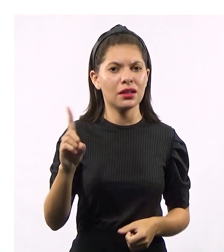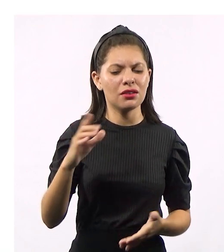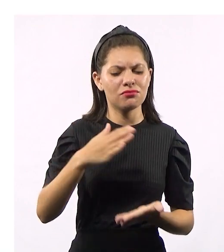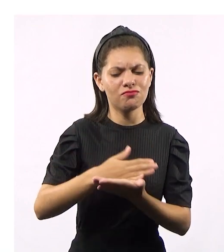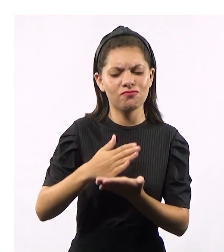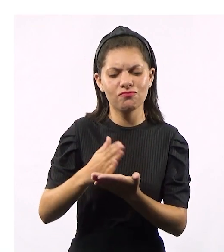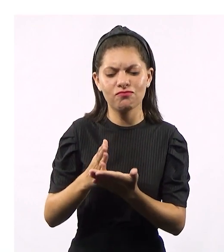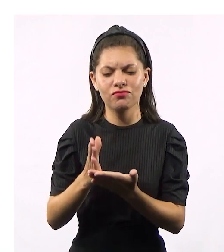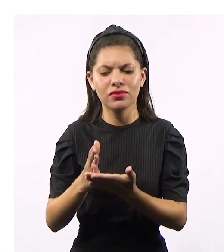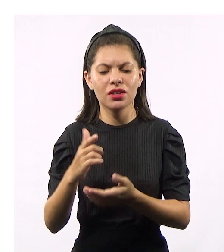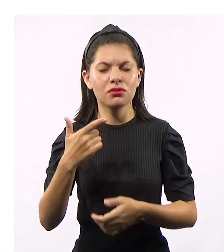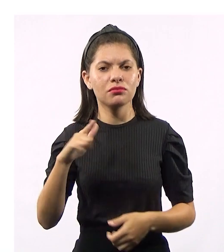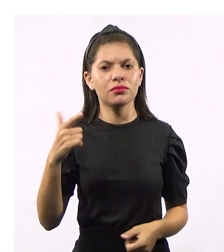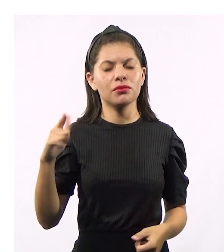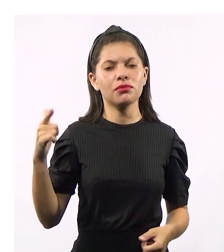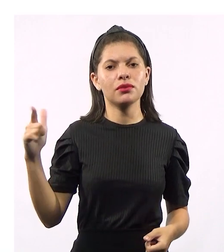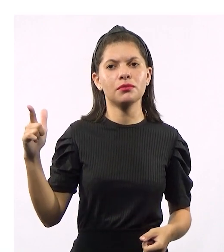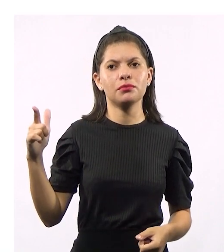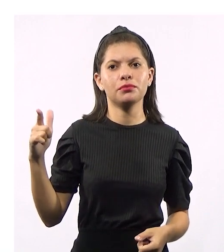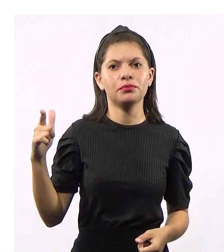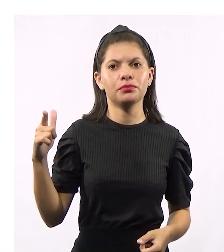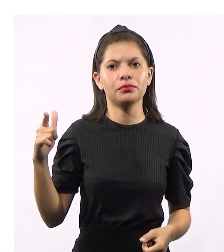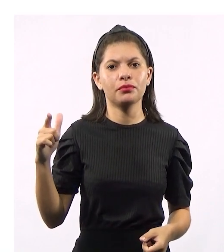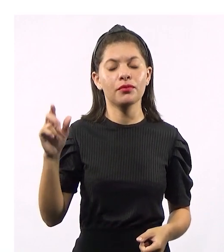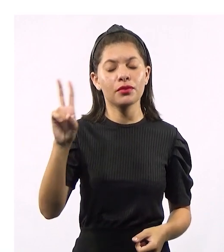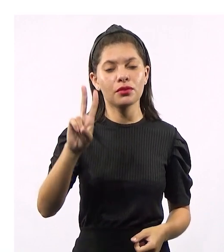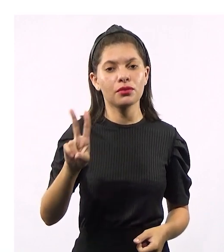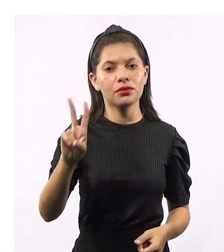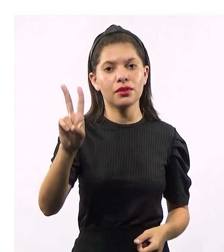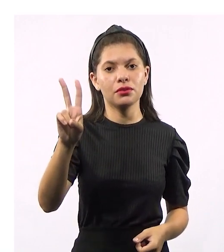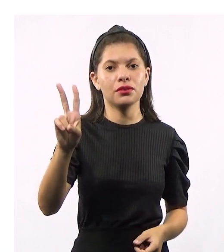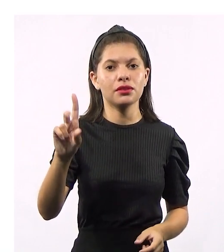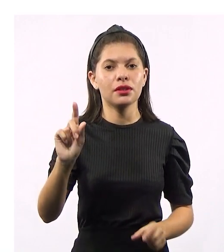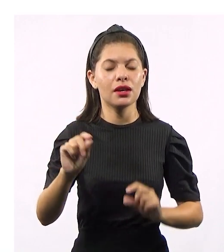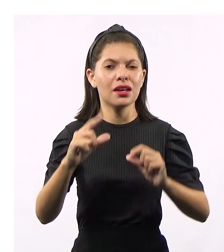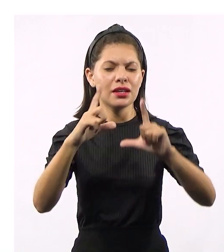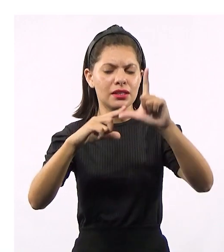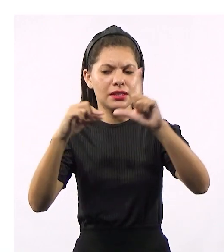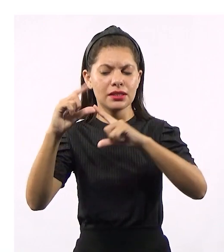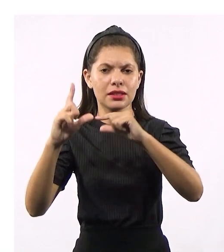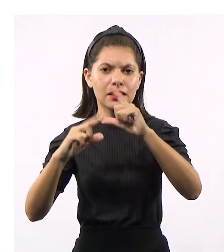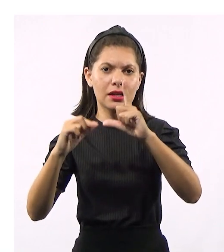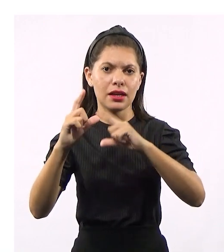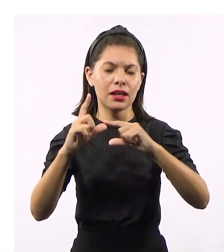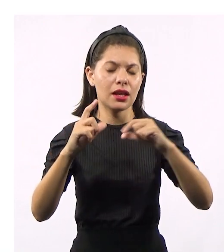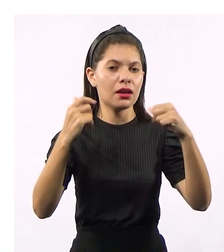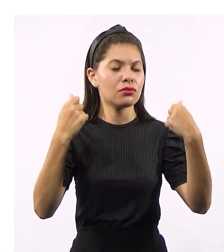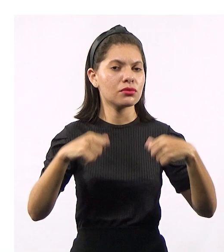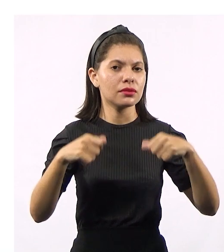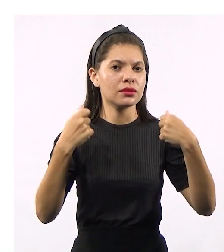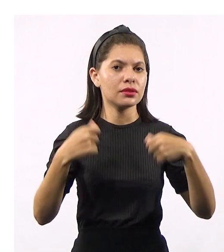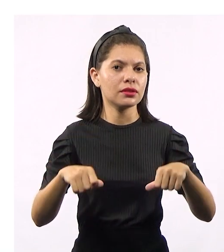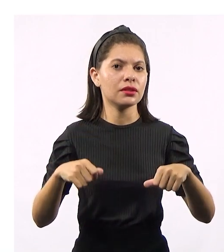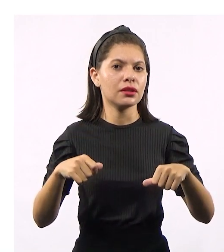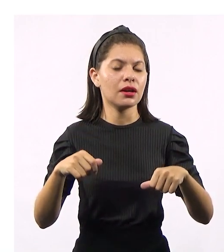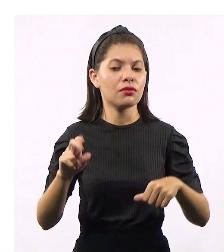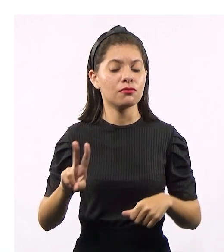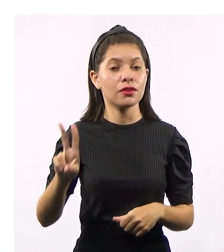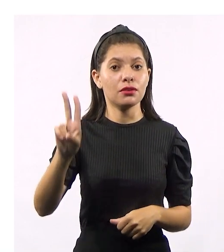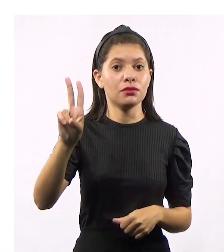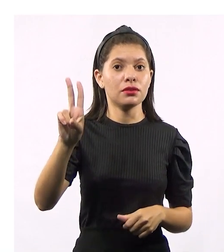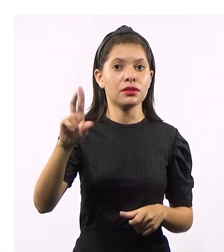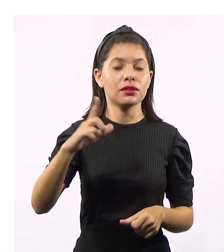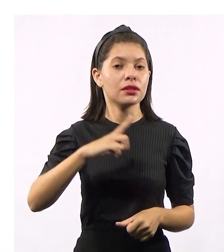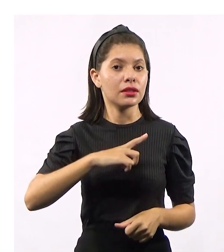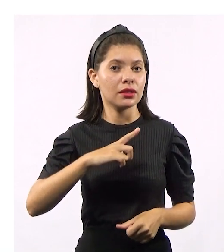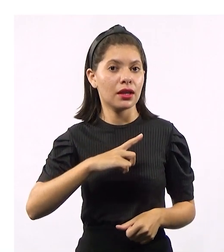uma divisão ponderada entre esses valores. Quando eu atribuo pontos estrelas, eu consigo mensurar aí,